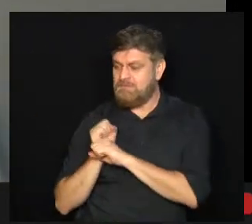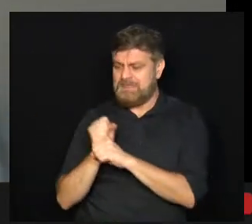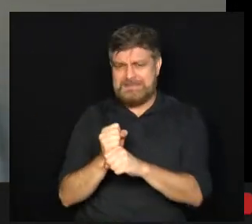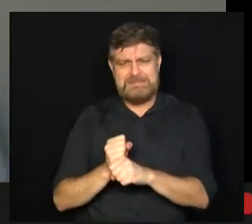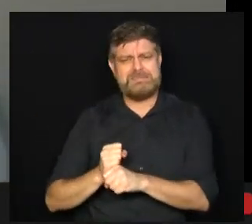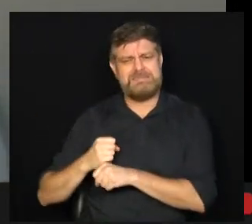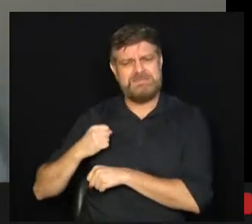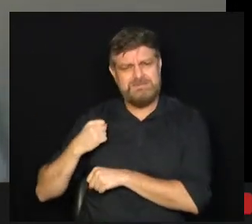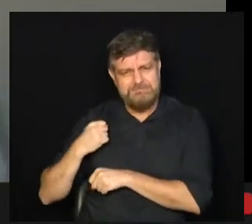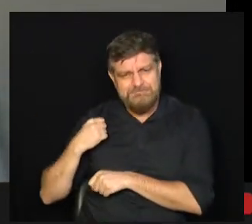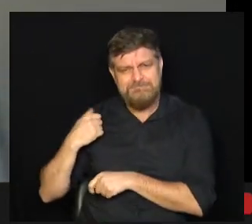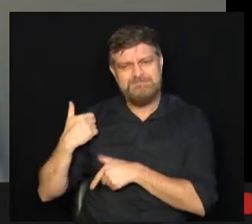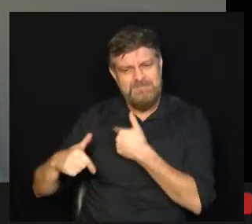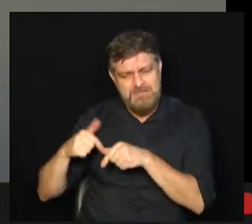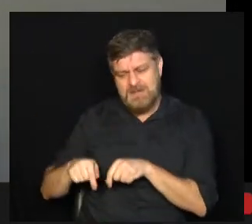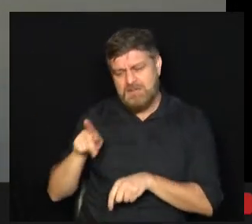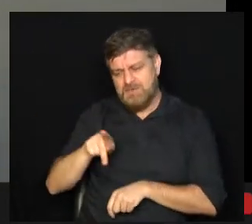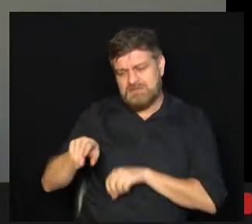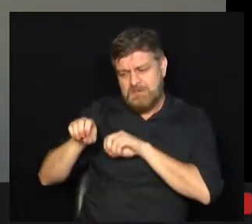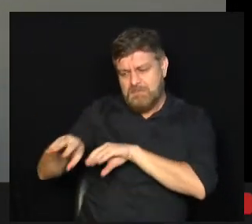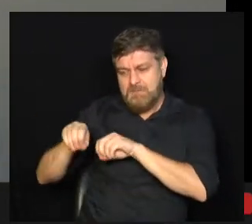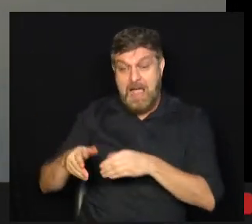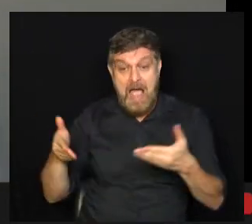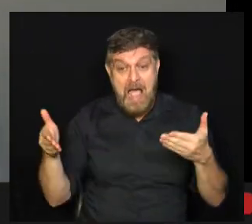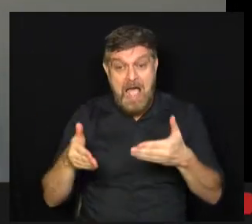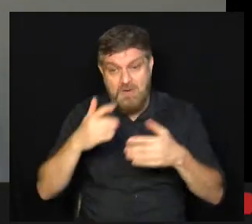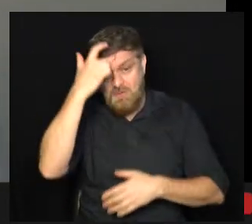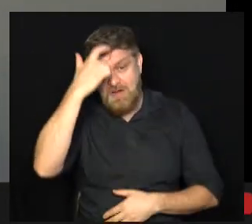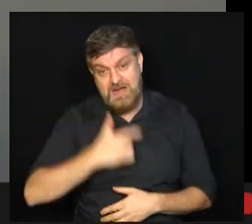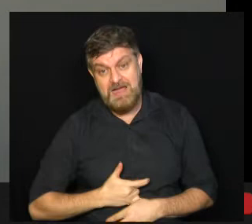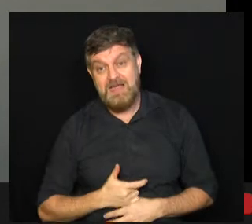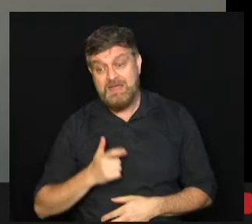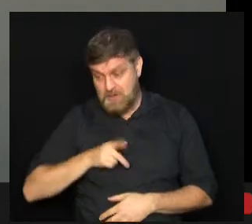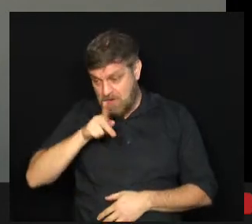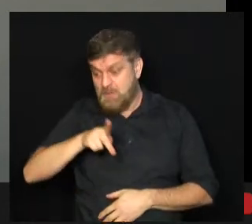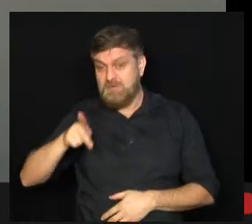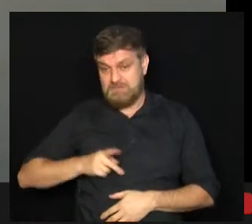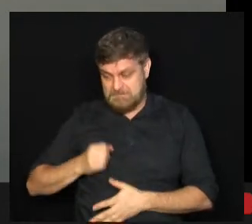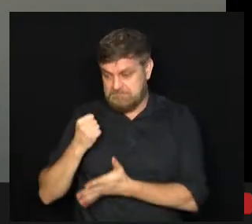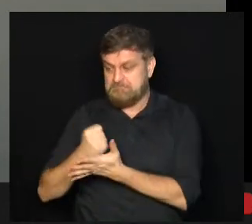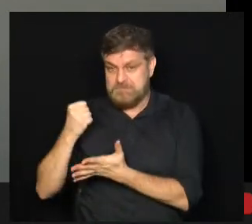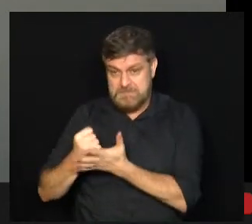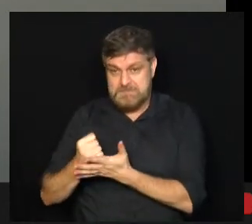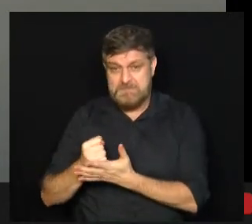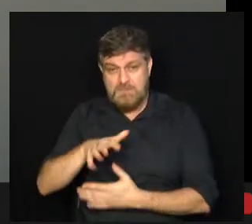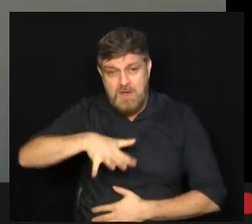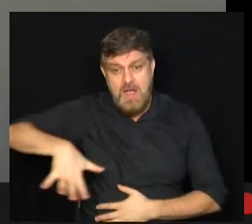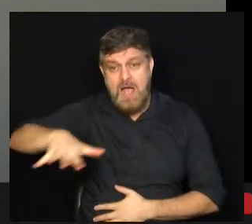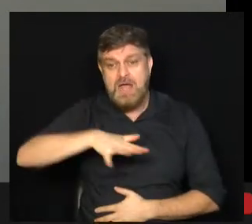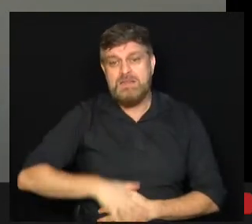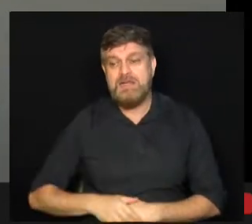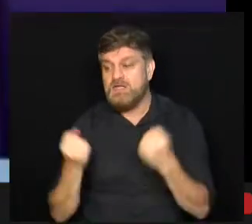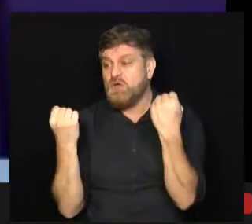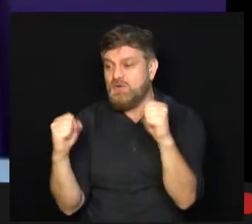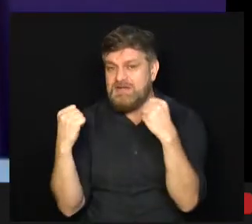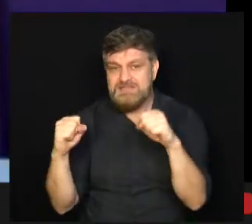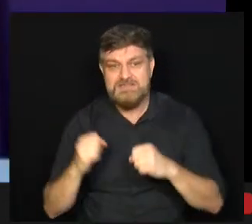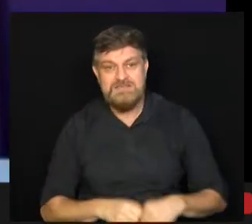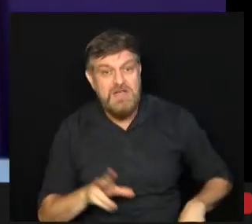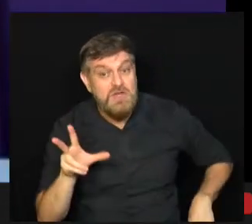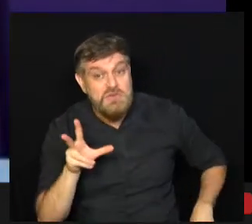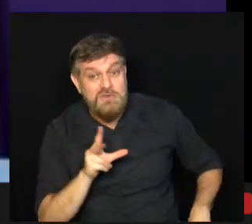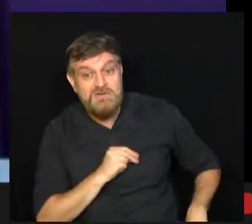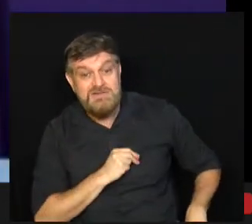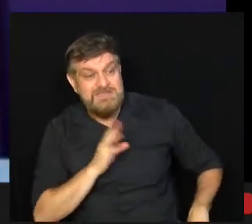ir para o Conselho Tutelar e agora na vereança. Mas eu sou professora efetiva, inclusive, de educação física. Nossa, que